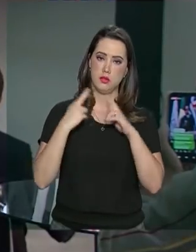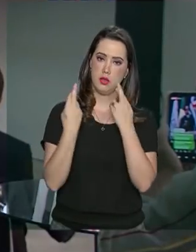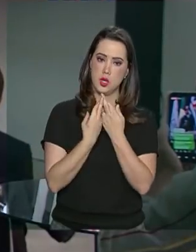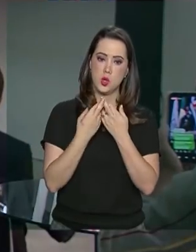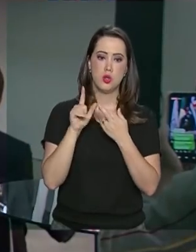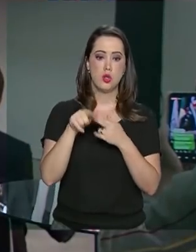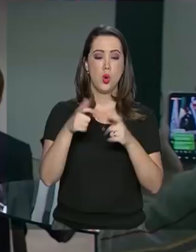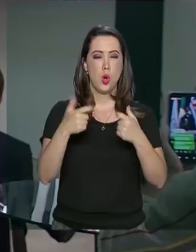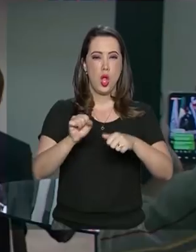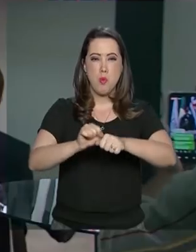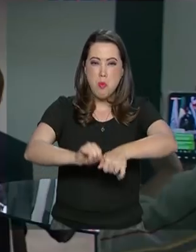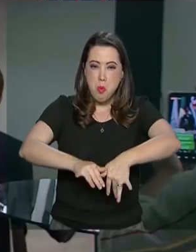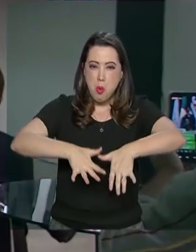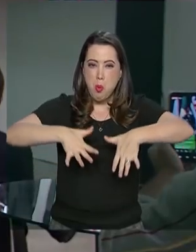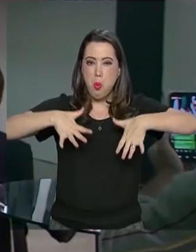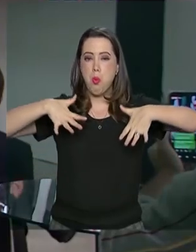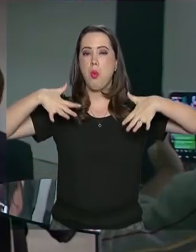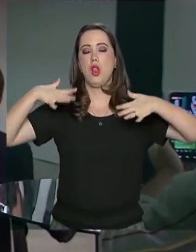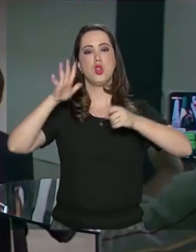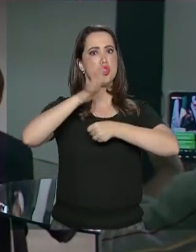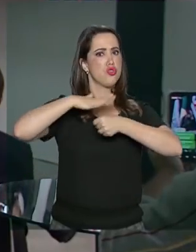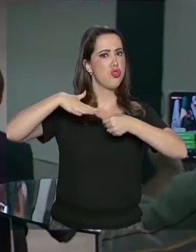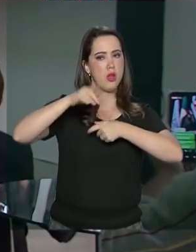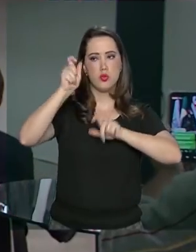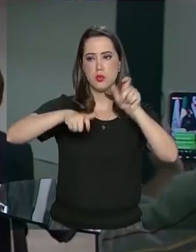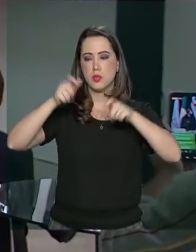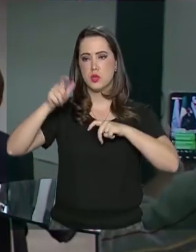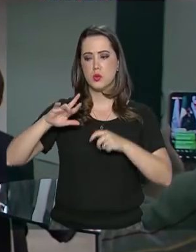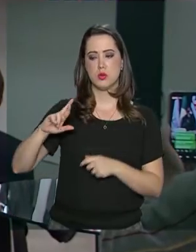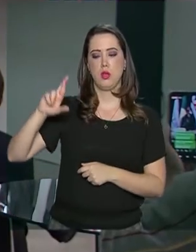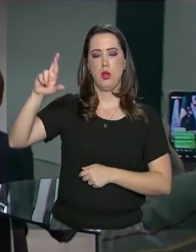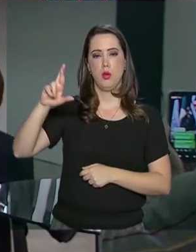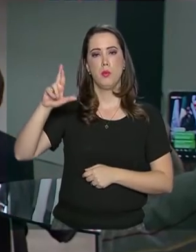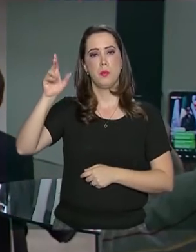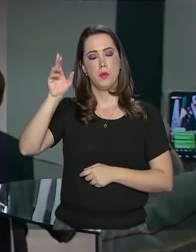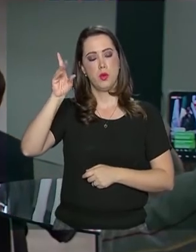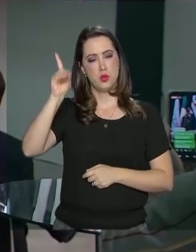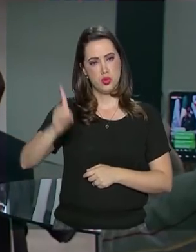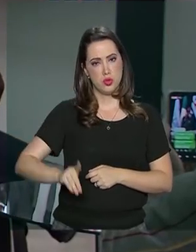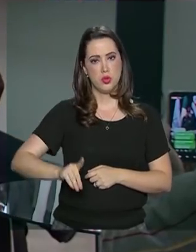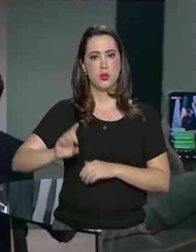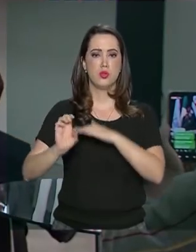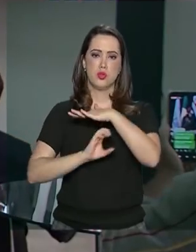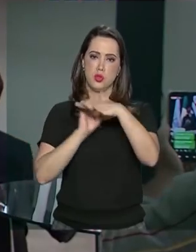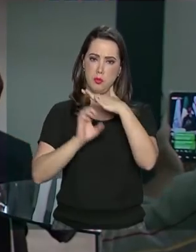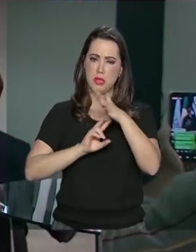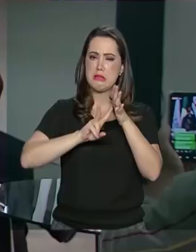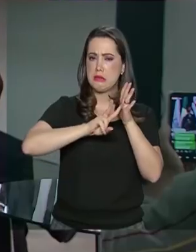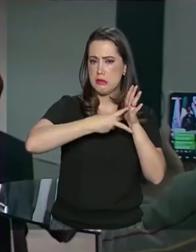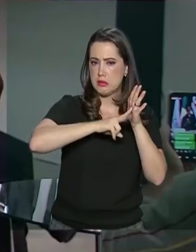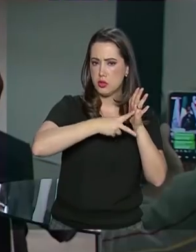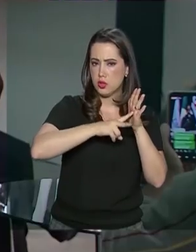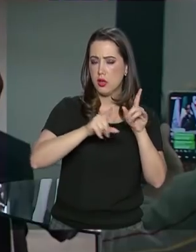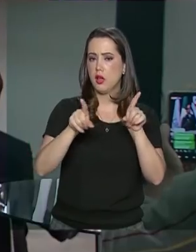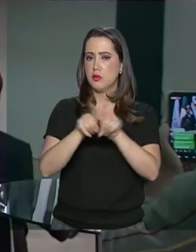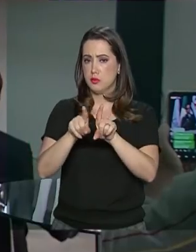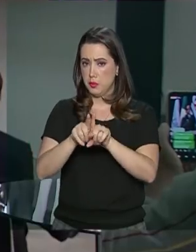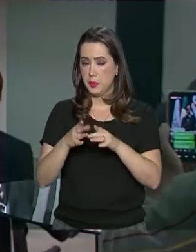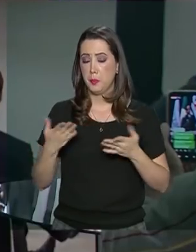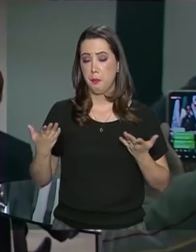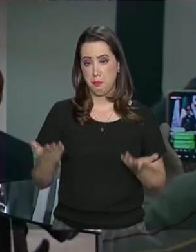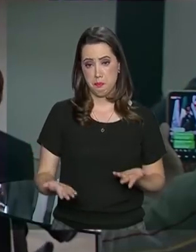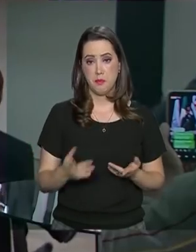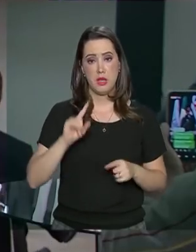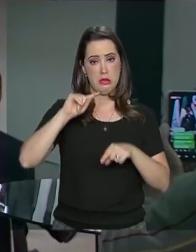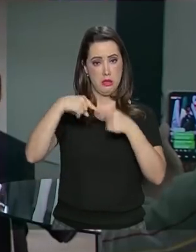está completamente lotado por empresários e também representantes de sindicatos patronais. Depois desse evento, ele segue